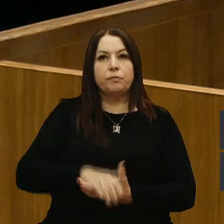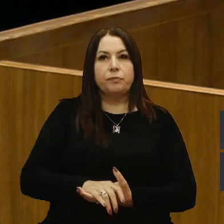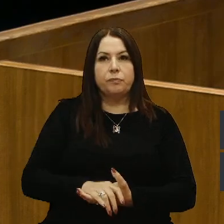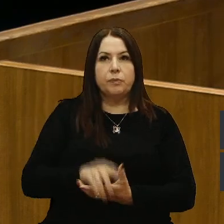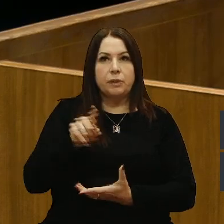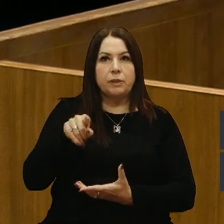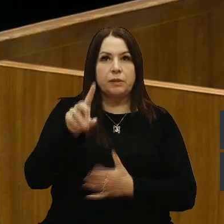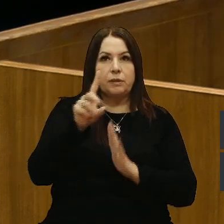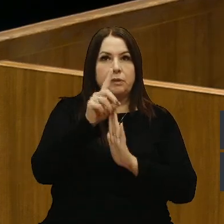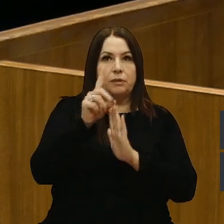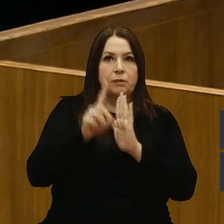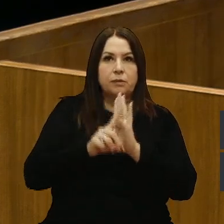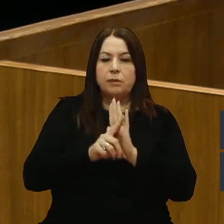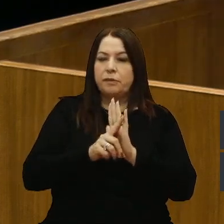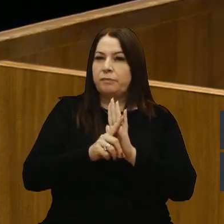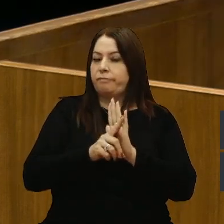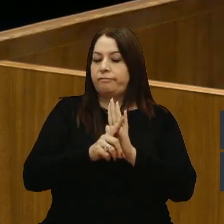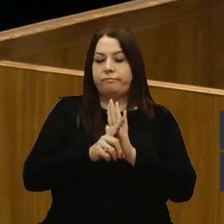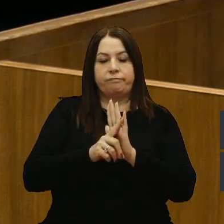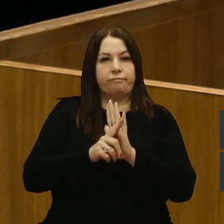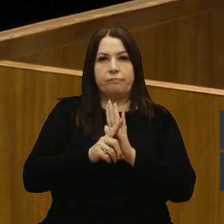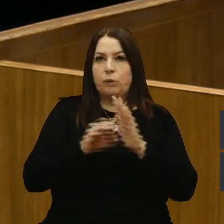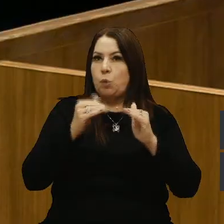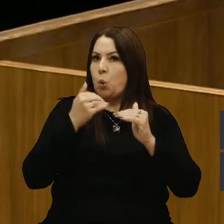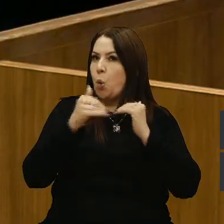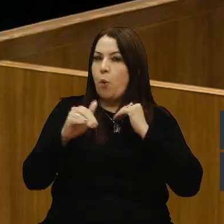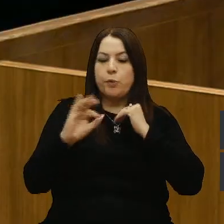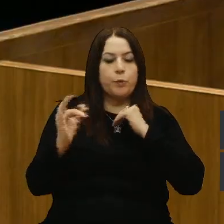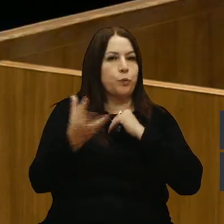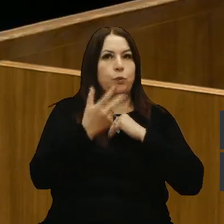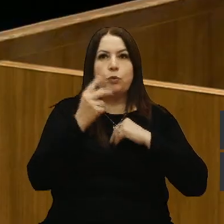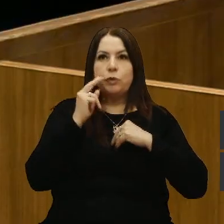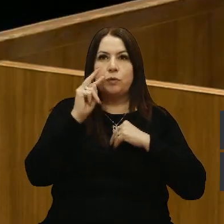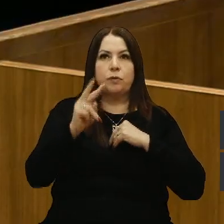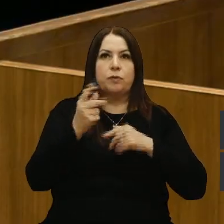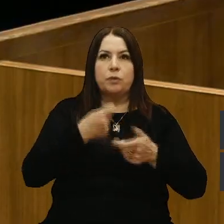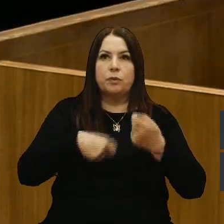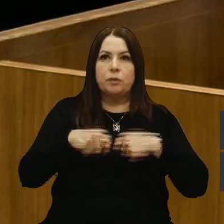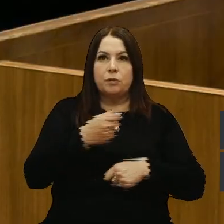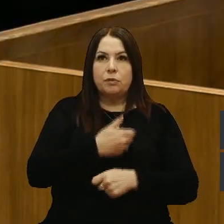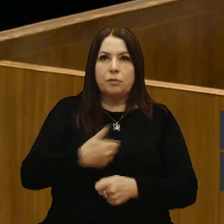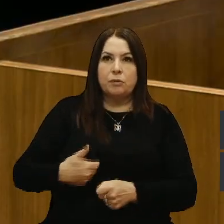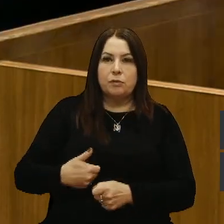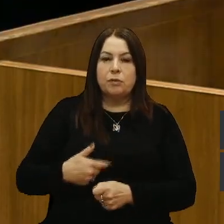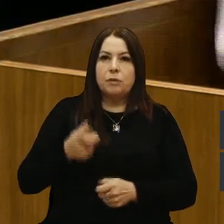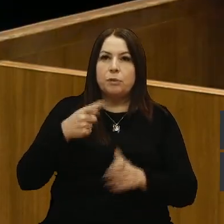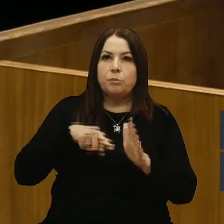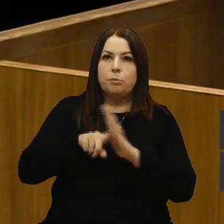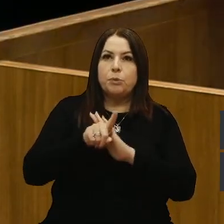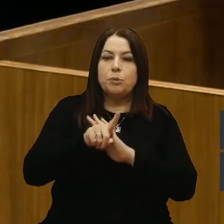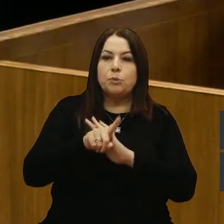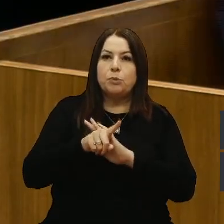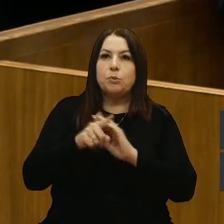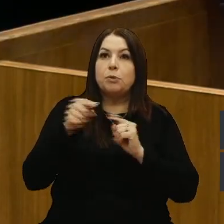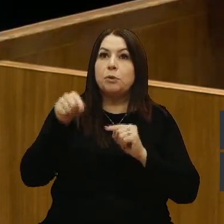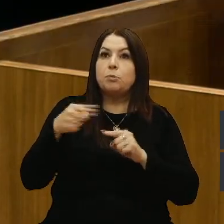este decreto, ele vai contra tudo que eu já vi numa administração pública, e eu pergunto aqui,